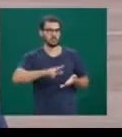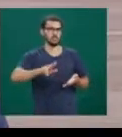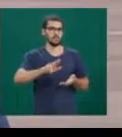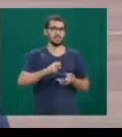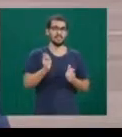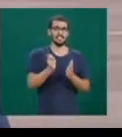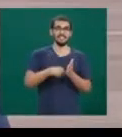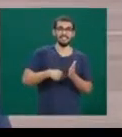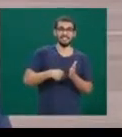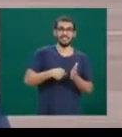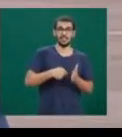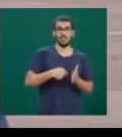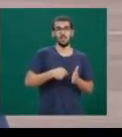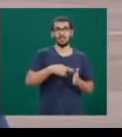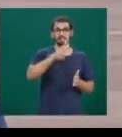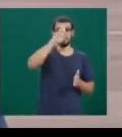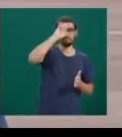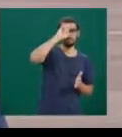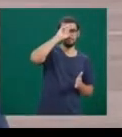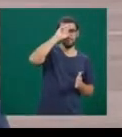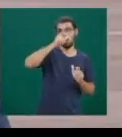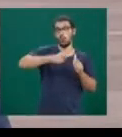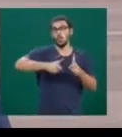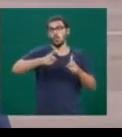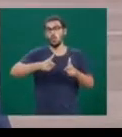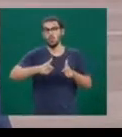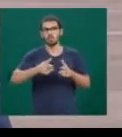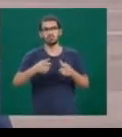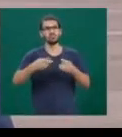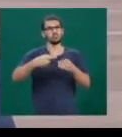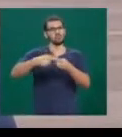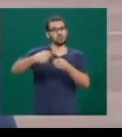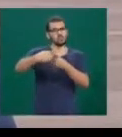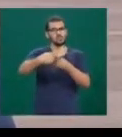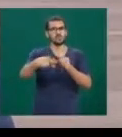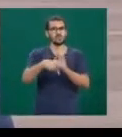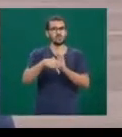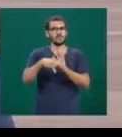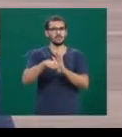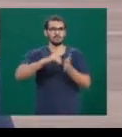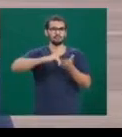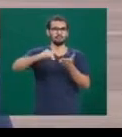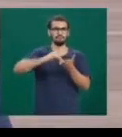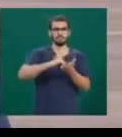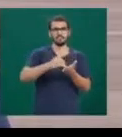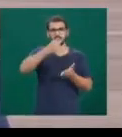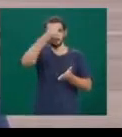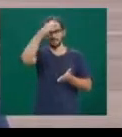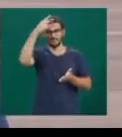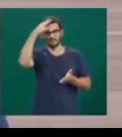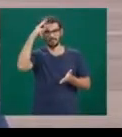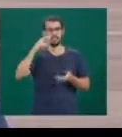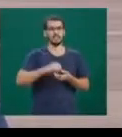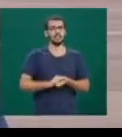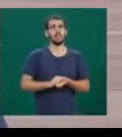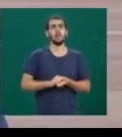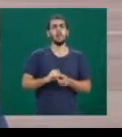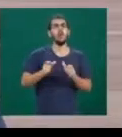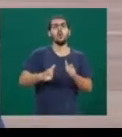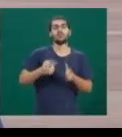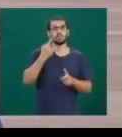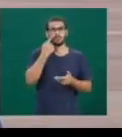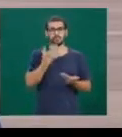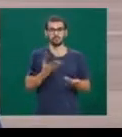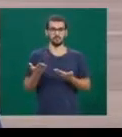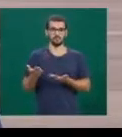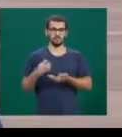a partir do meio-dia no núcleo de gestão do programa na Secretaria Municipal de Cultura, que fica na Avenida Anselmo Alves dos Santos,